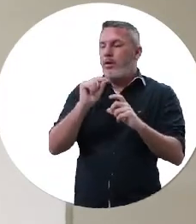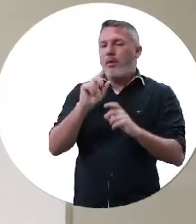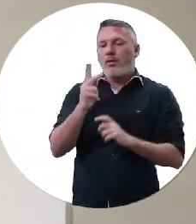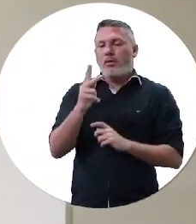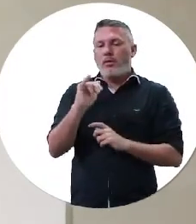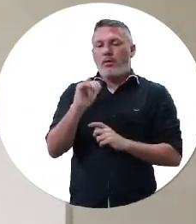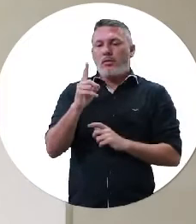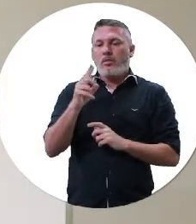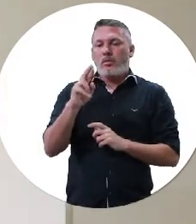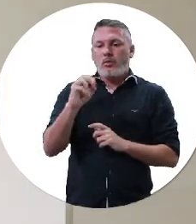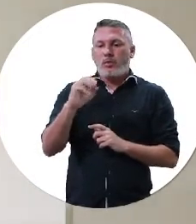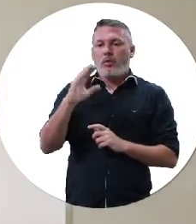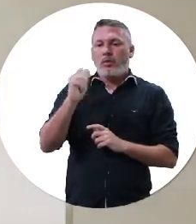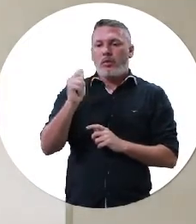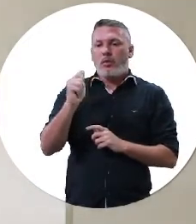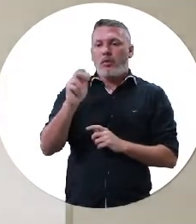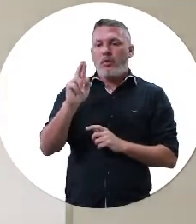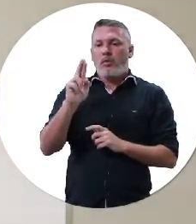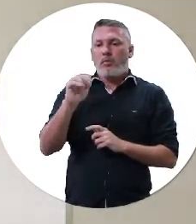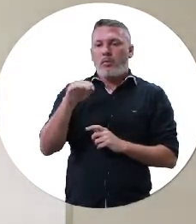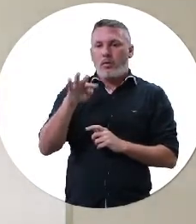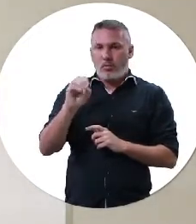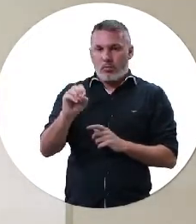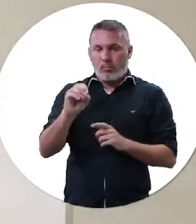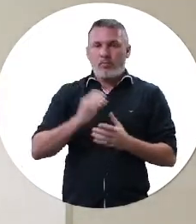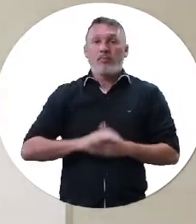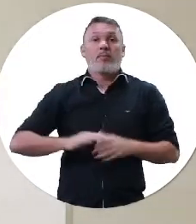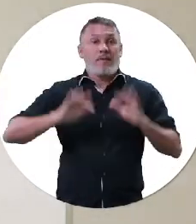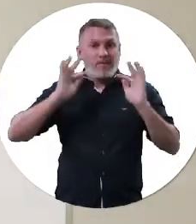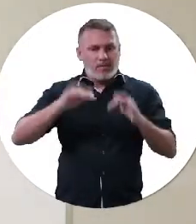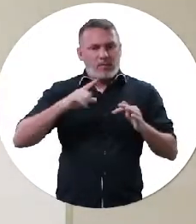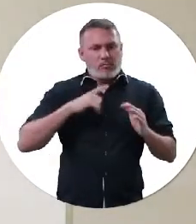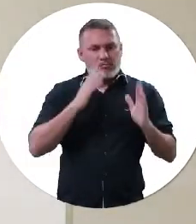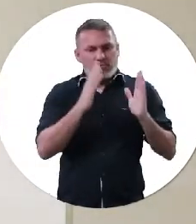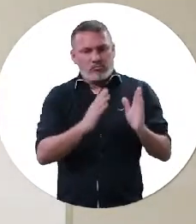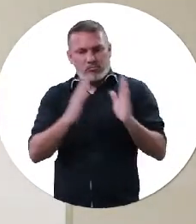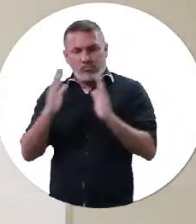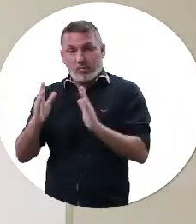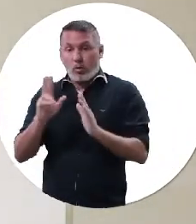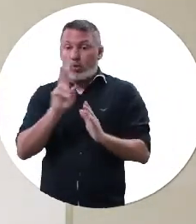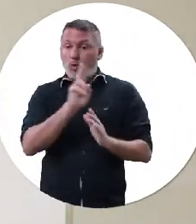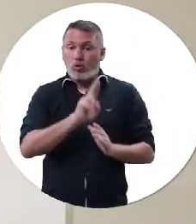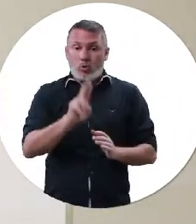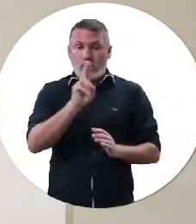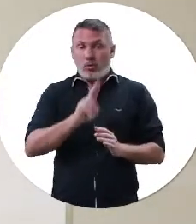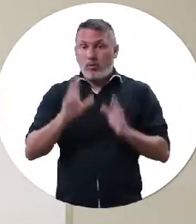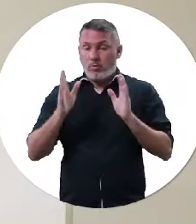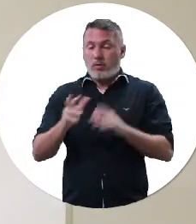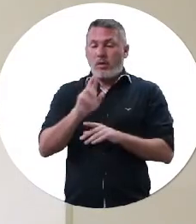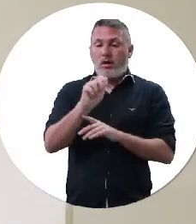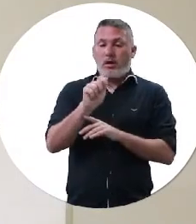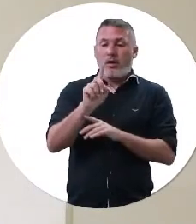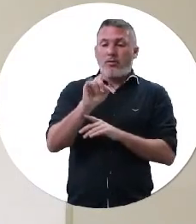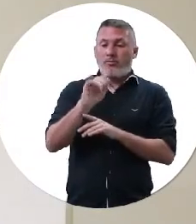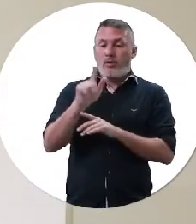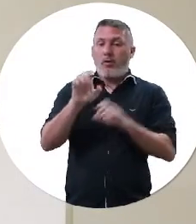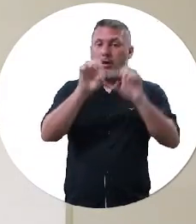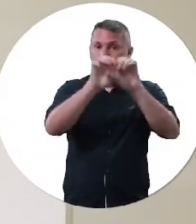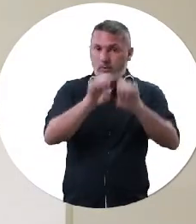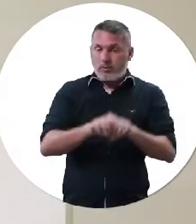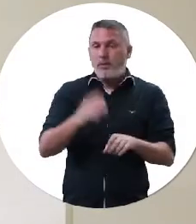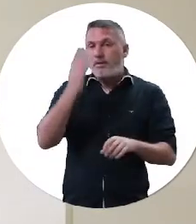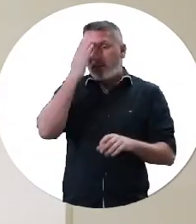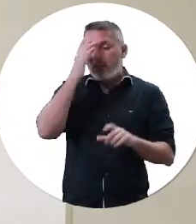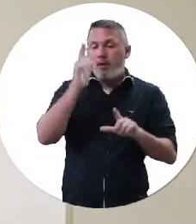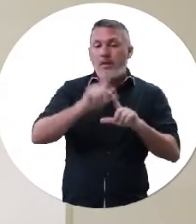Ok? Dê nome aos halogênios juntamente com os radicais da estrutura, seguindo a ordem alfabética, e no final você dá